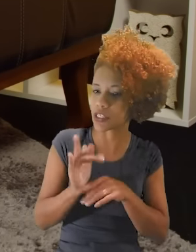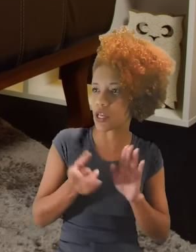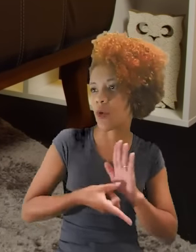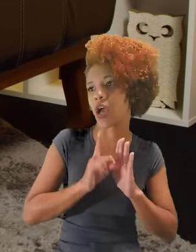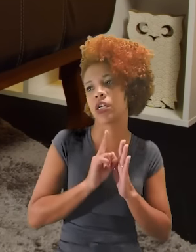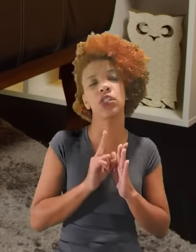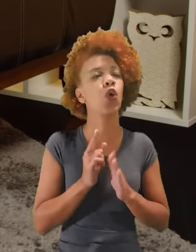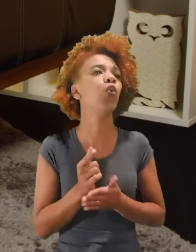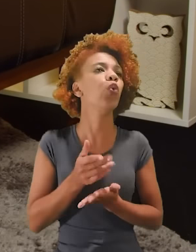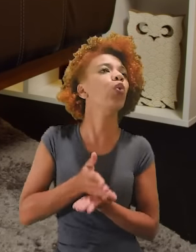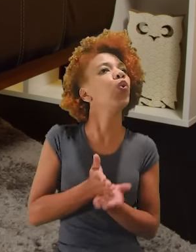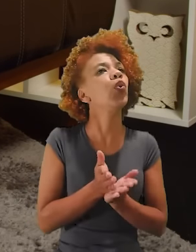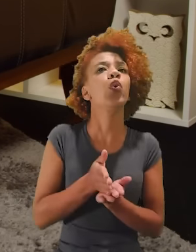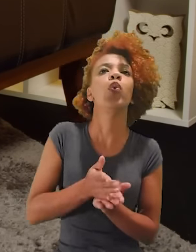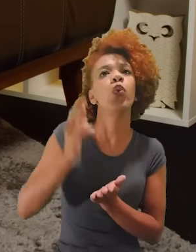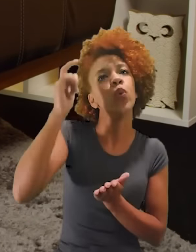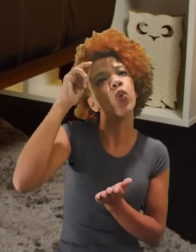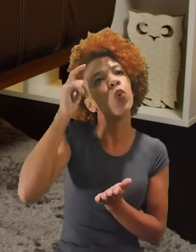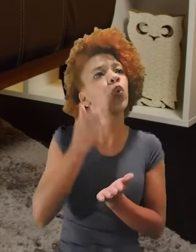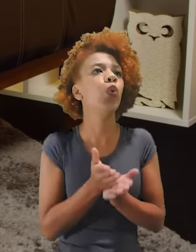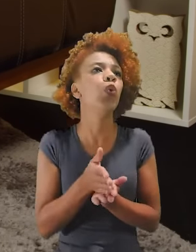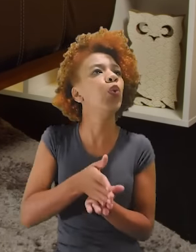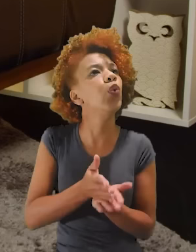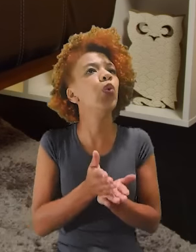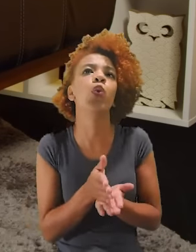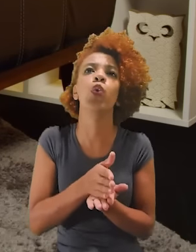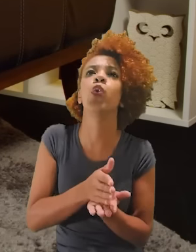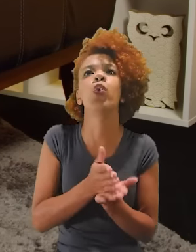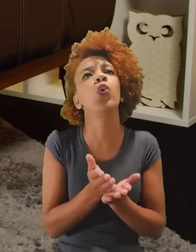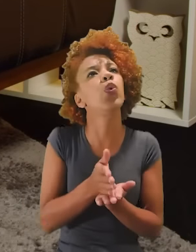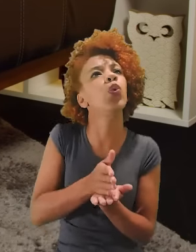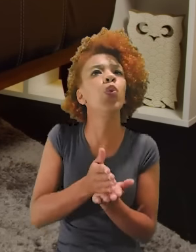começa o Mickey assobiando, você já reparou? Ah! É exatamente cacete. Esse